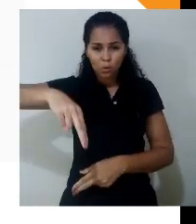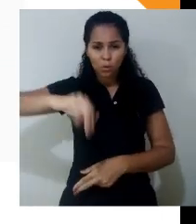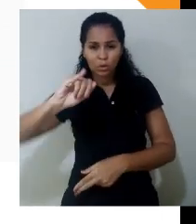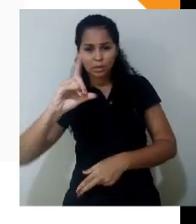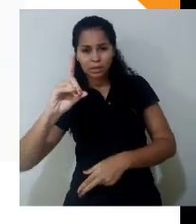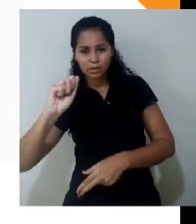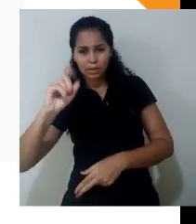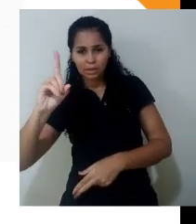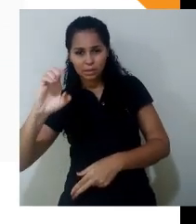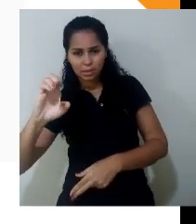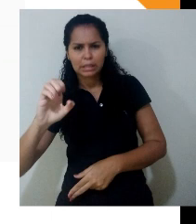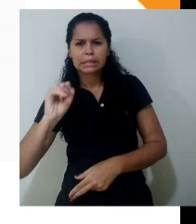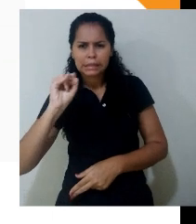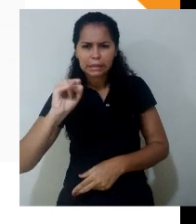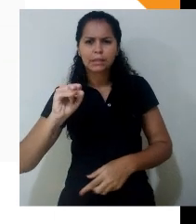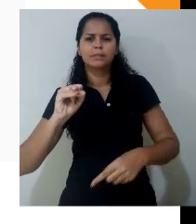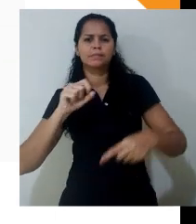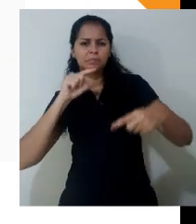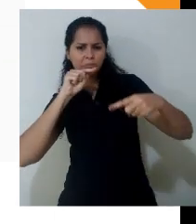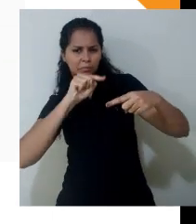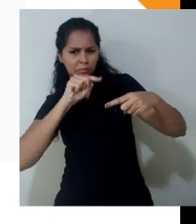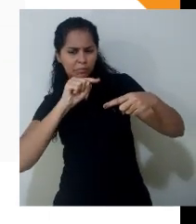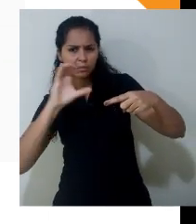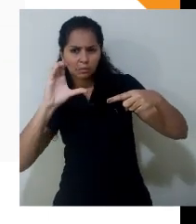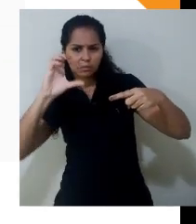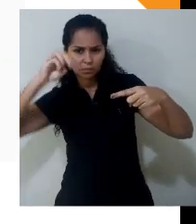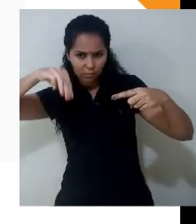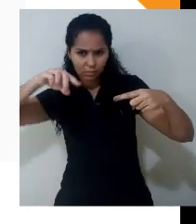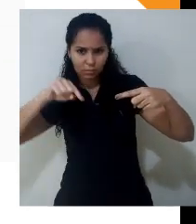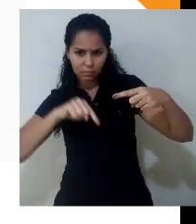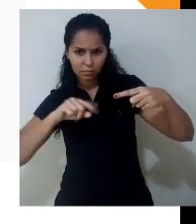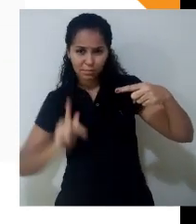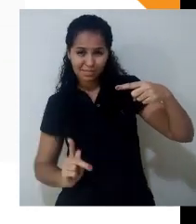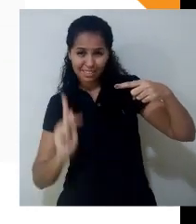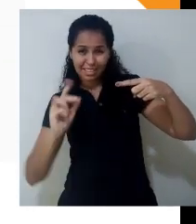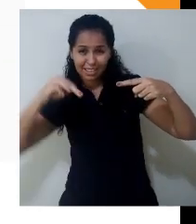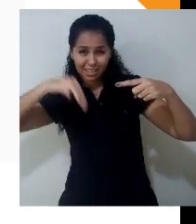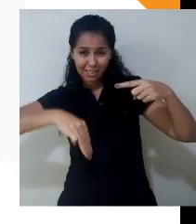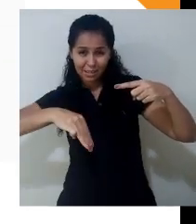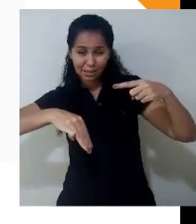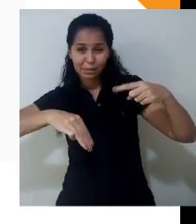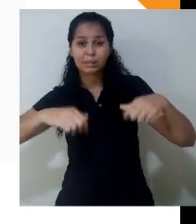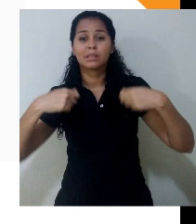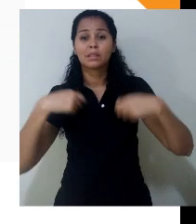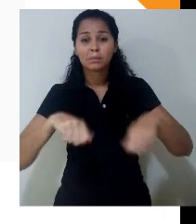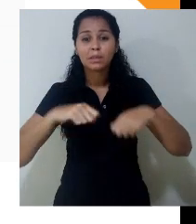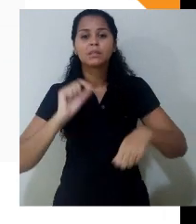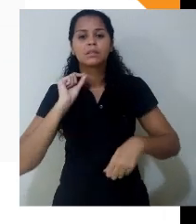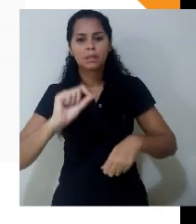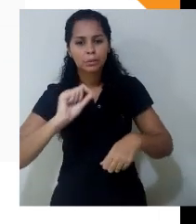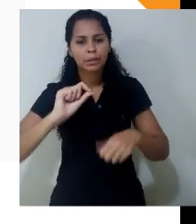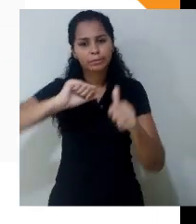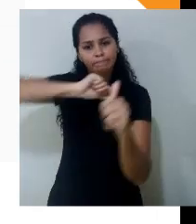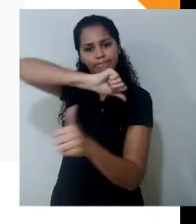Se o numerador tiver em centímetro e o denominador tiver em quilômetros, vocês vão ter que, ou das duas uma, ou vocês